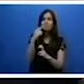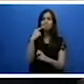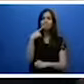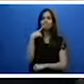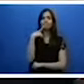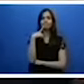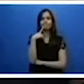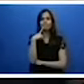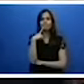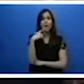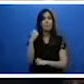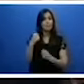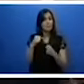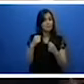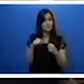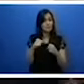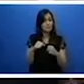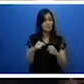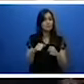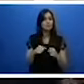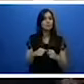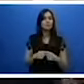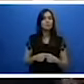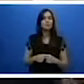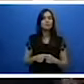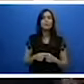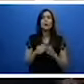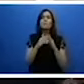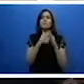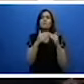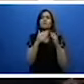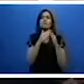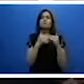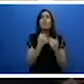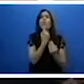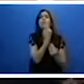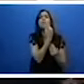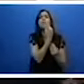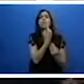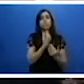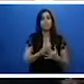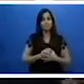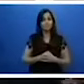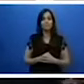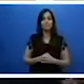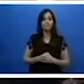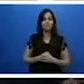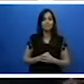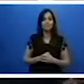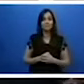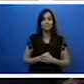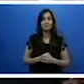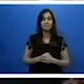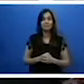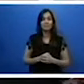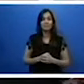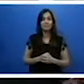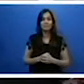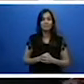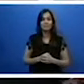aqui começa, né? Aquele trabalhinho que nós já estamos acostumados também, quer pegar emprestado ou